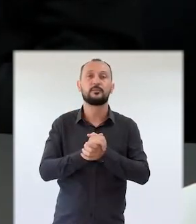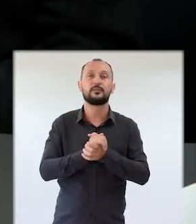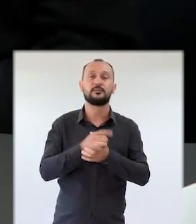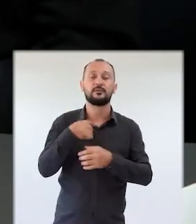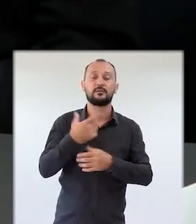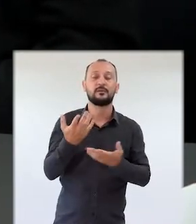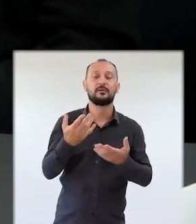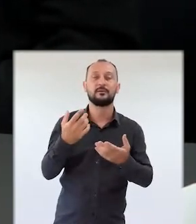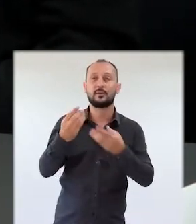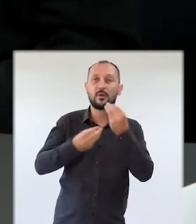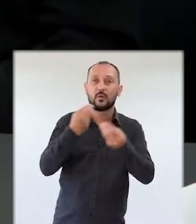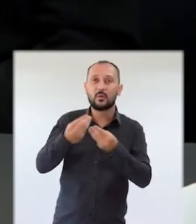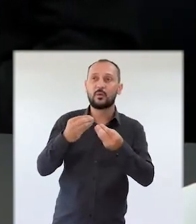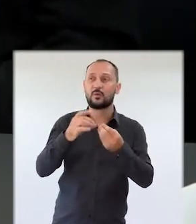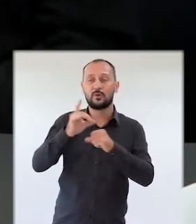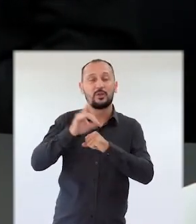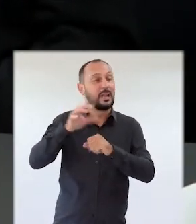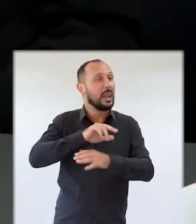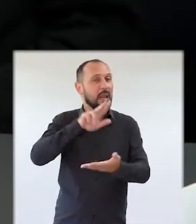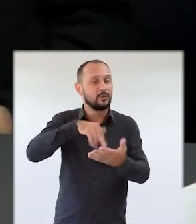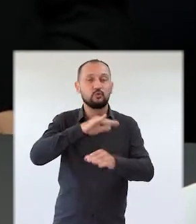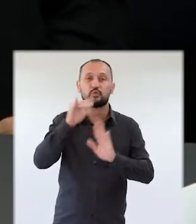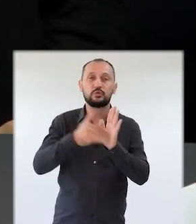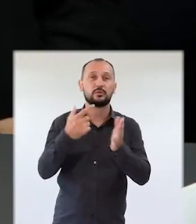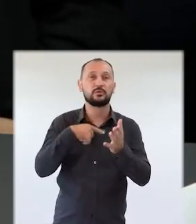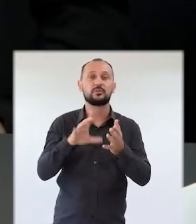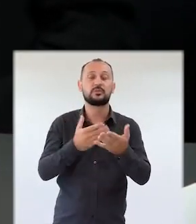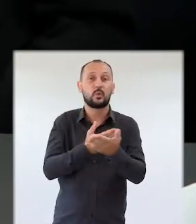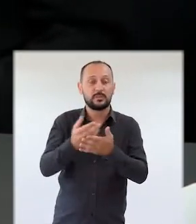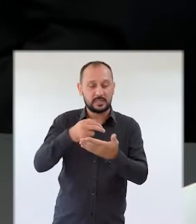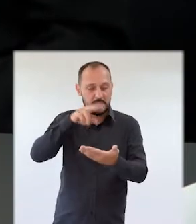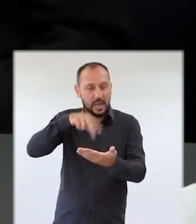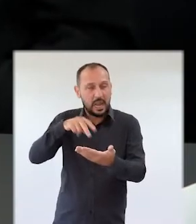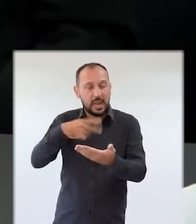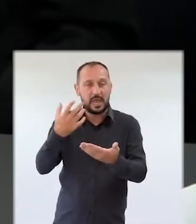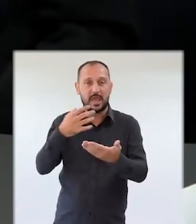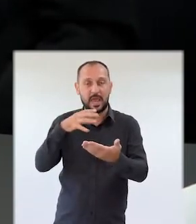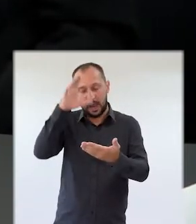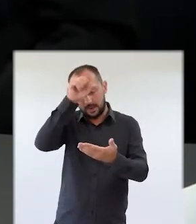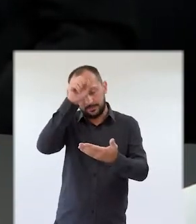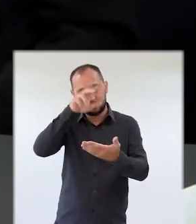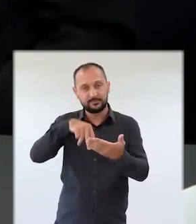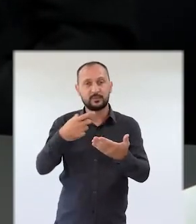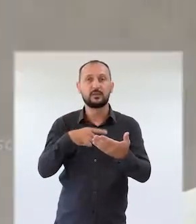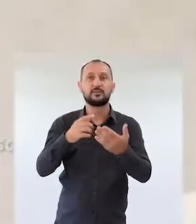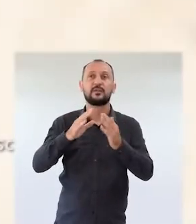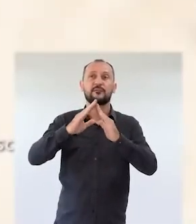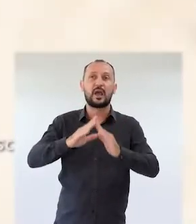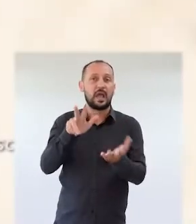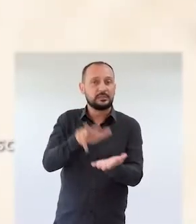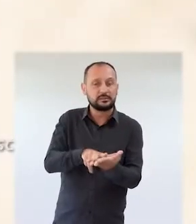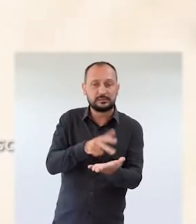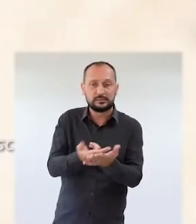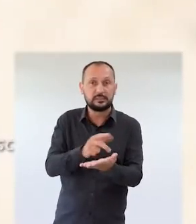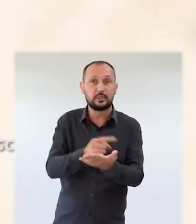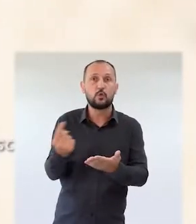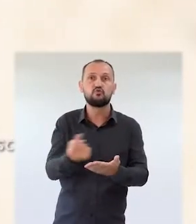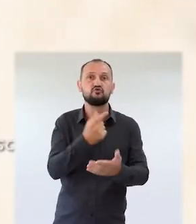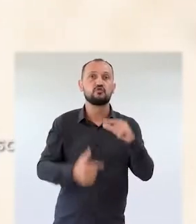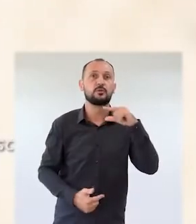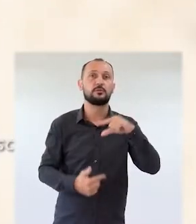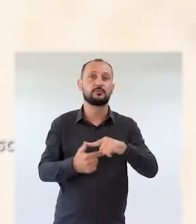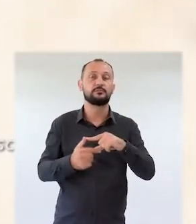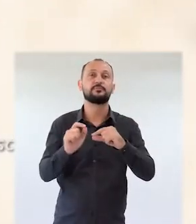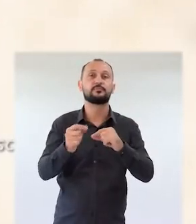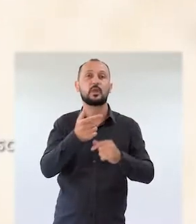tinha Monteiro acabado, Lobato, até Dostoiévski, né? Eu tinha acabado de ser alfabetizado e ao ter de ficar acamado e